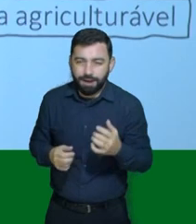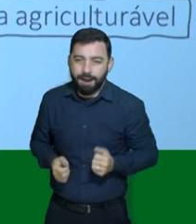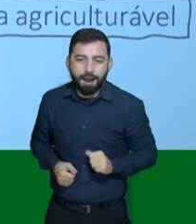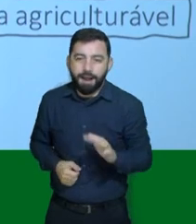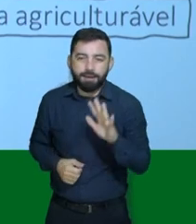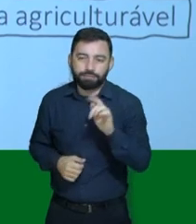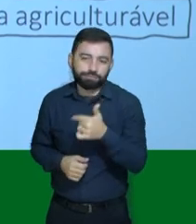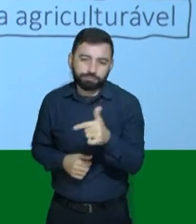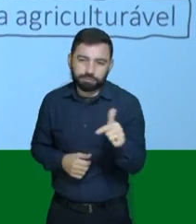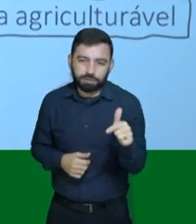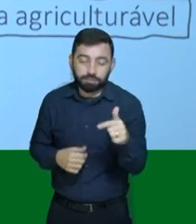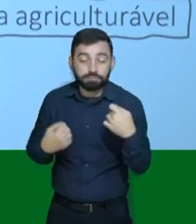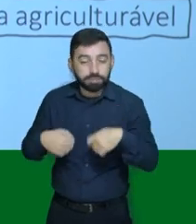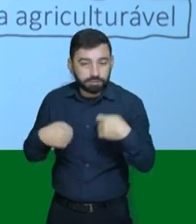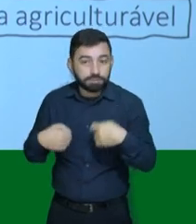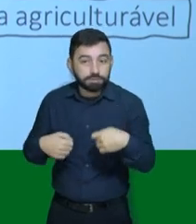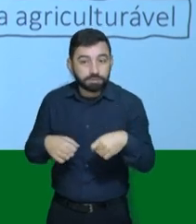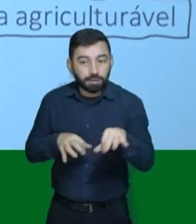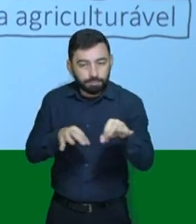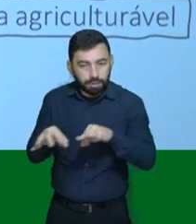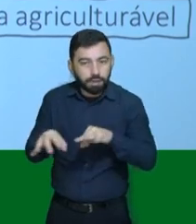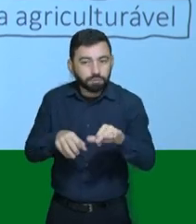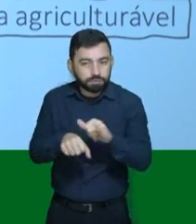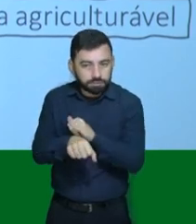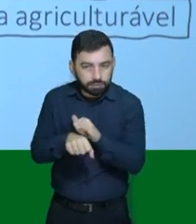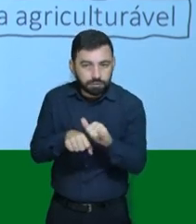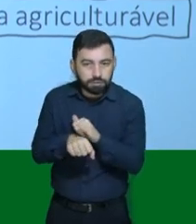custoso assim. A gente tem que começar a ter um plano